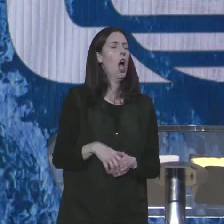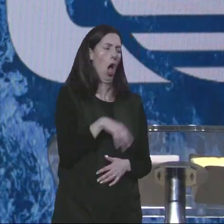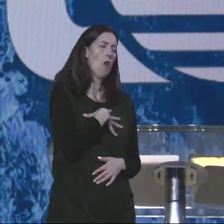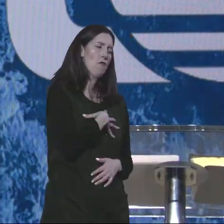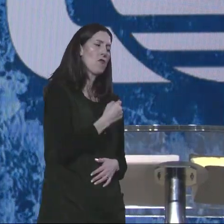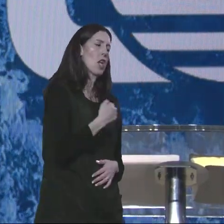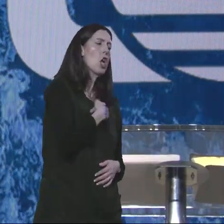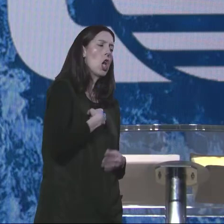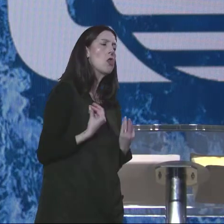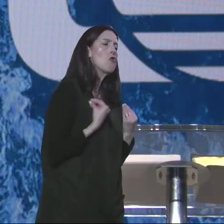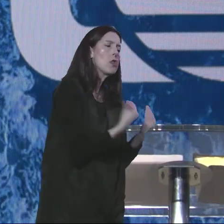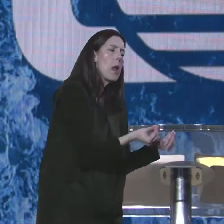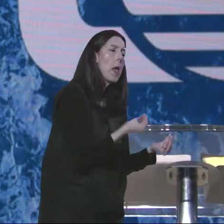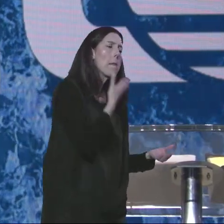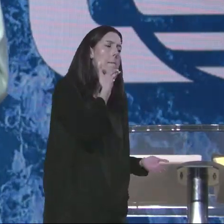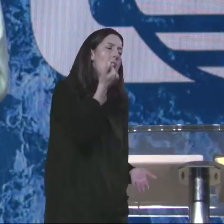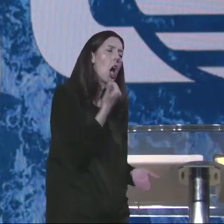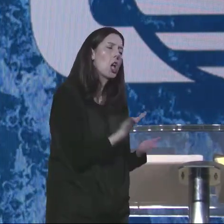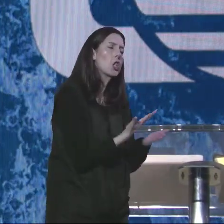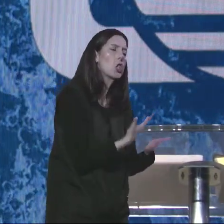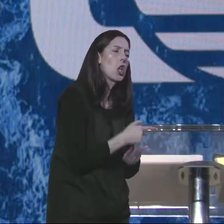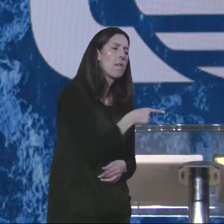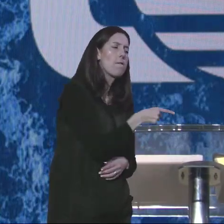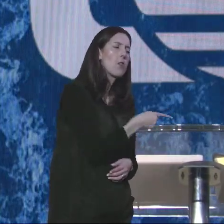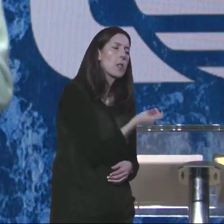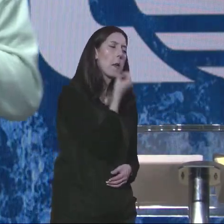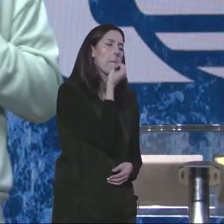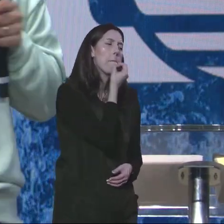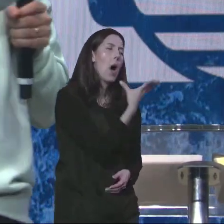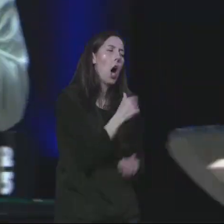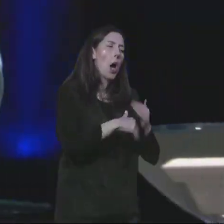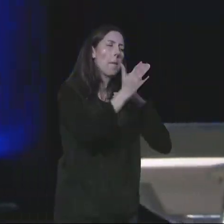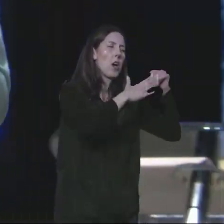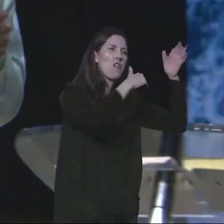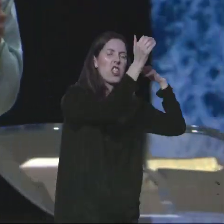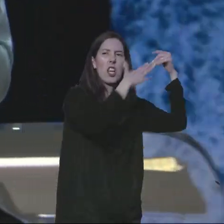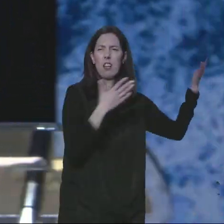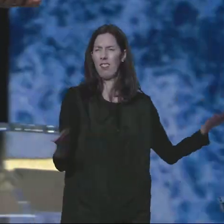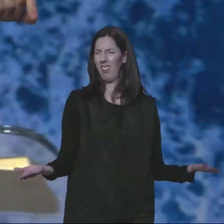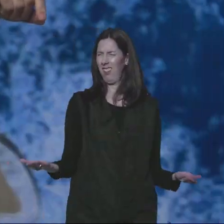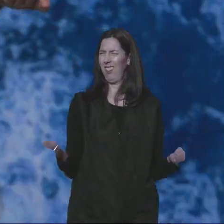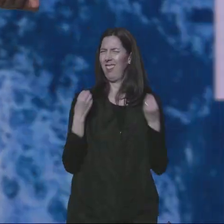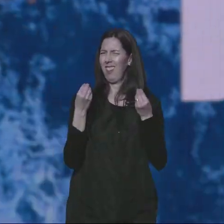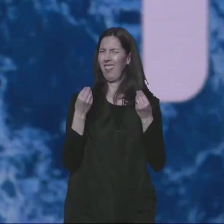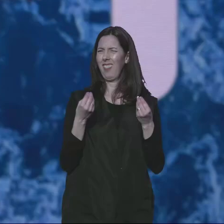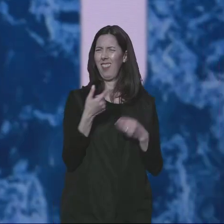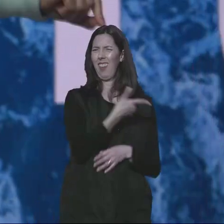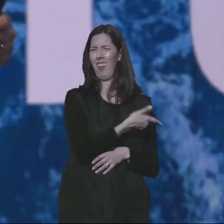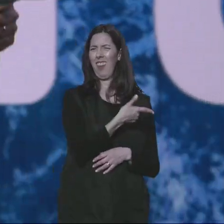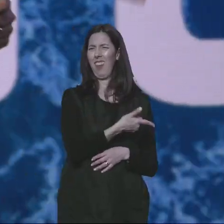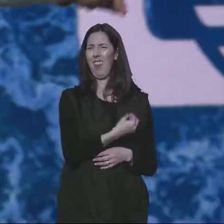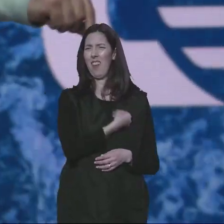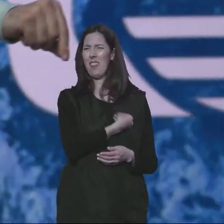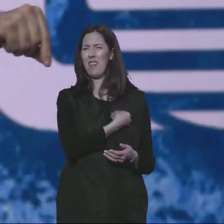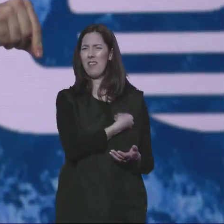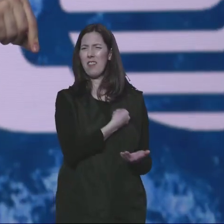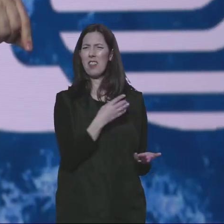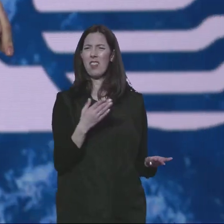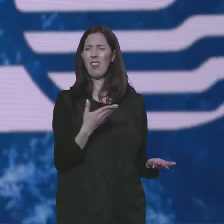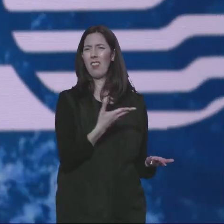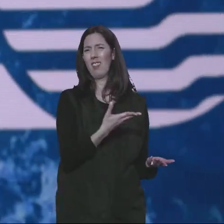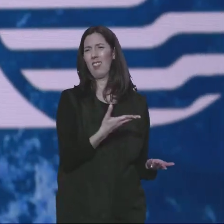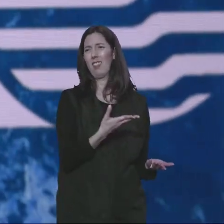melhor, para você fazer o melhor com a sua vida e você ser um bom profissional. Será que é essa a nossa carreira? Essa é a nossa